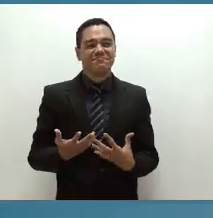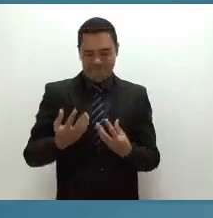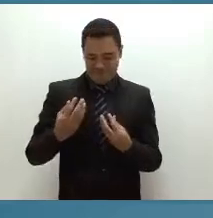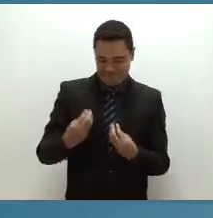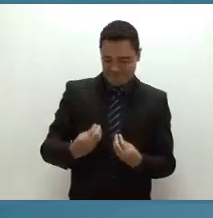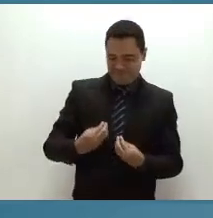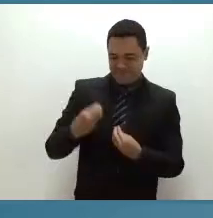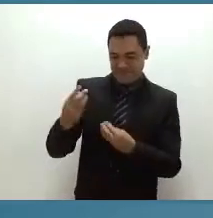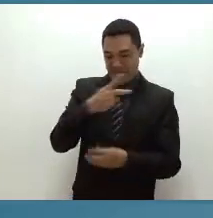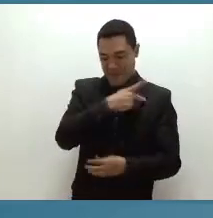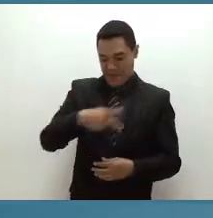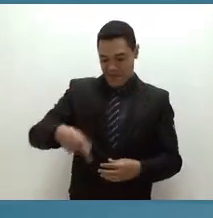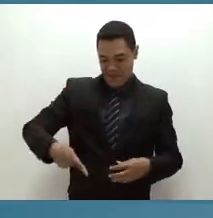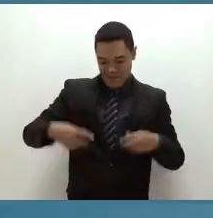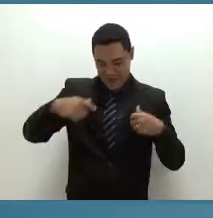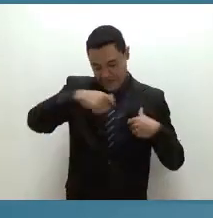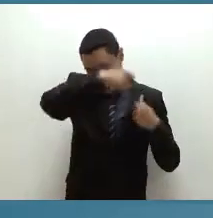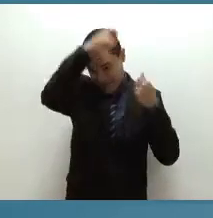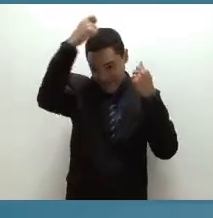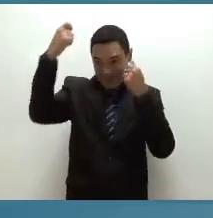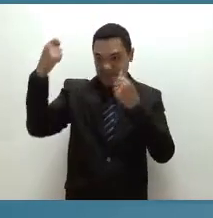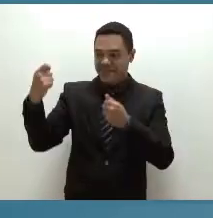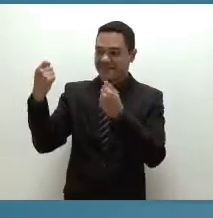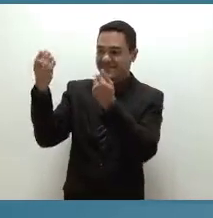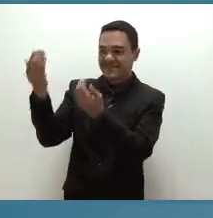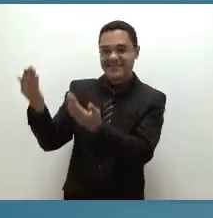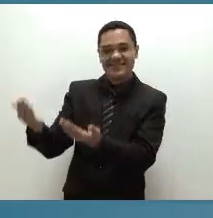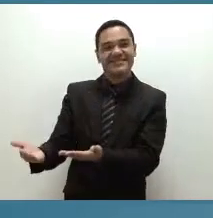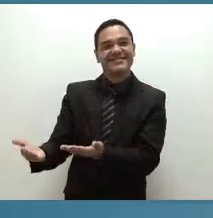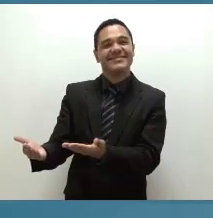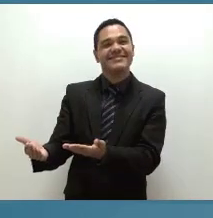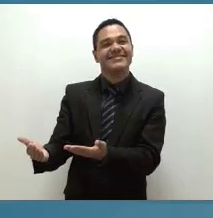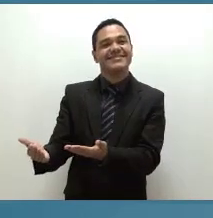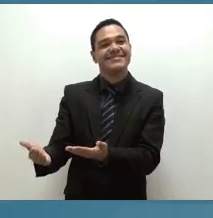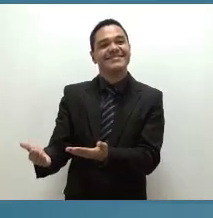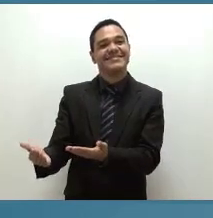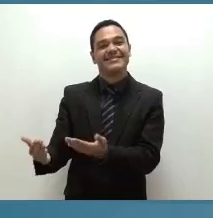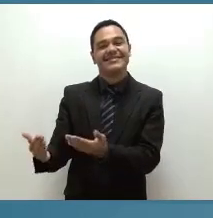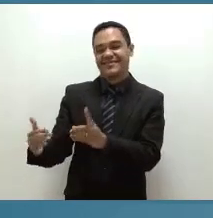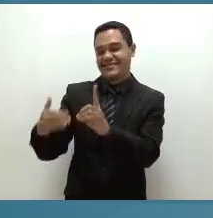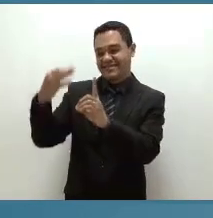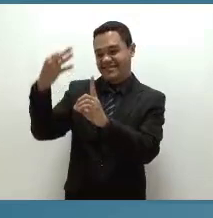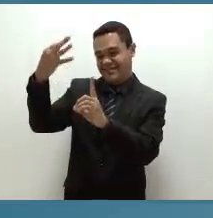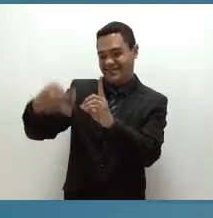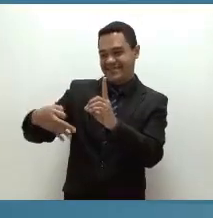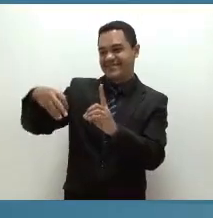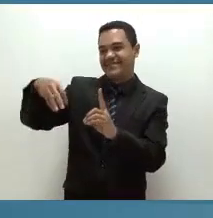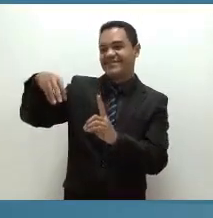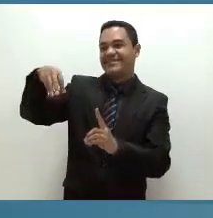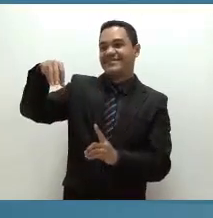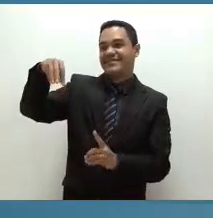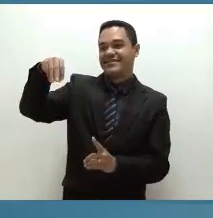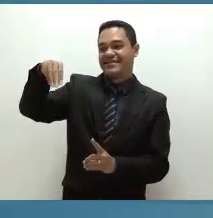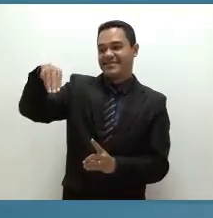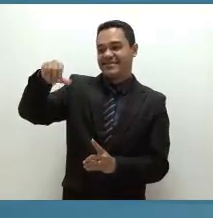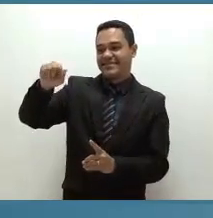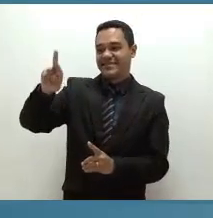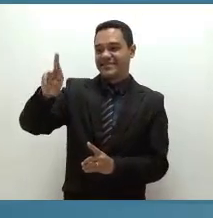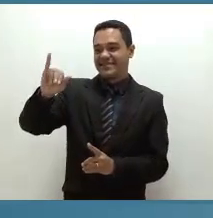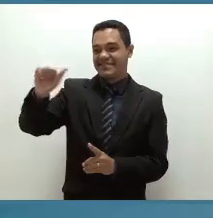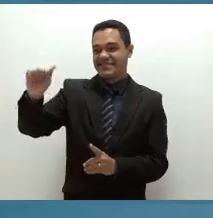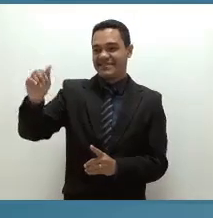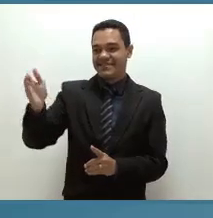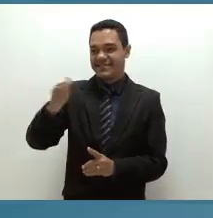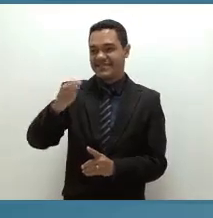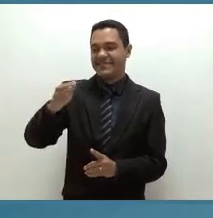de presidente à eminente desembargadora Maria de Nazaré Silva Gouveia dos Santos.